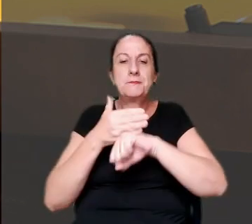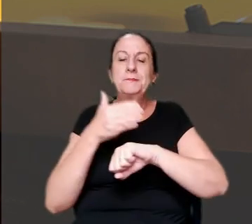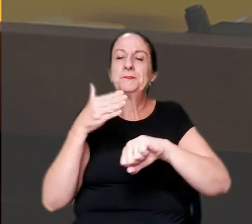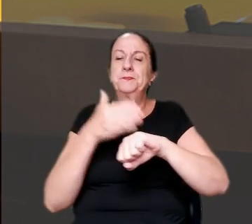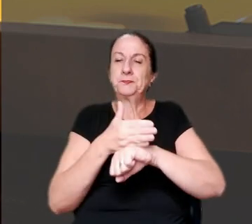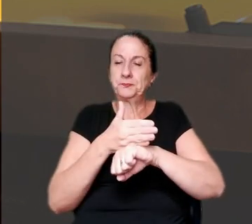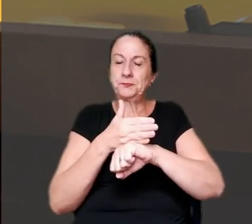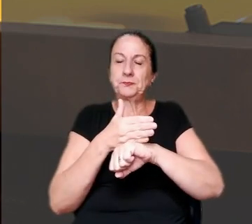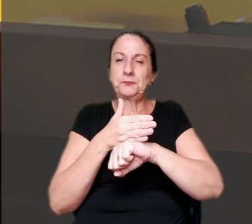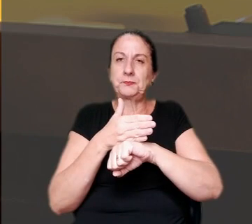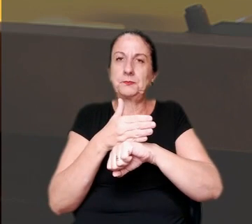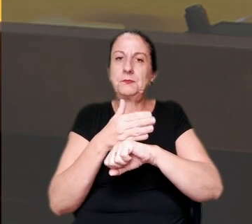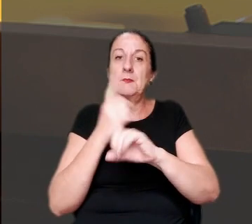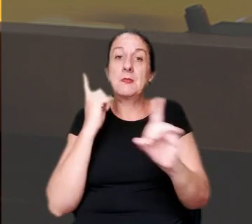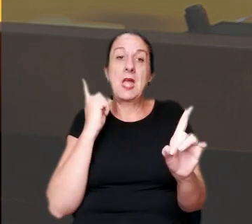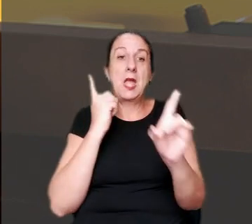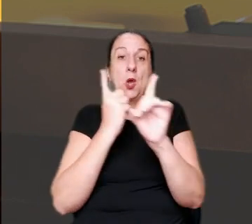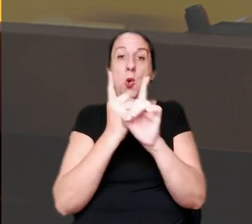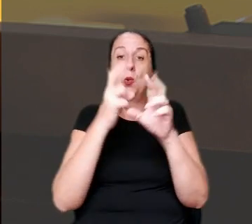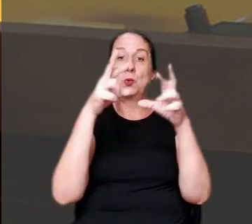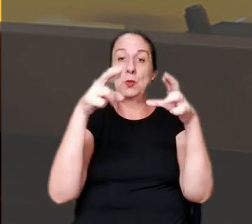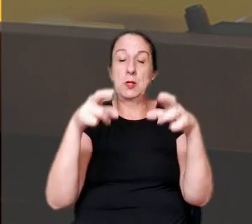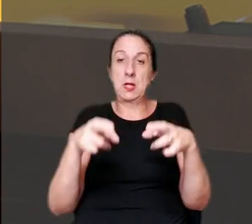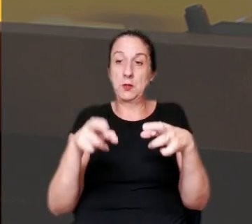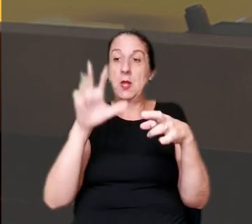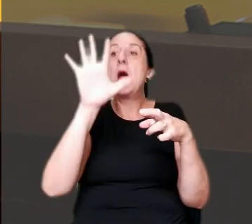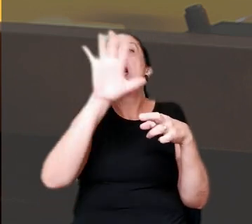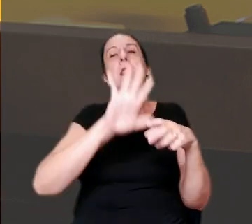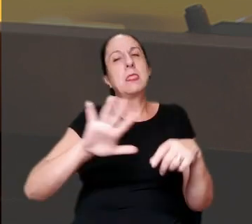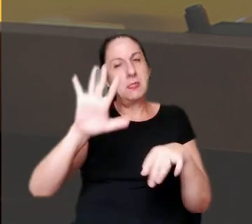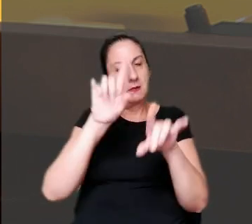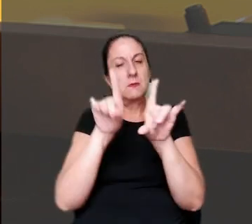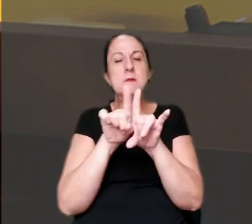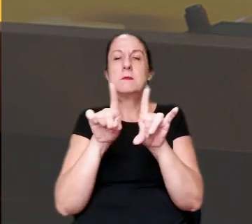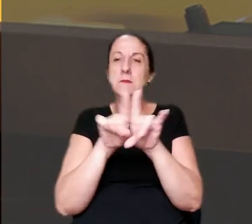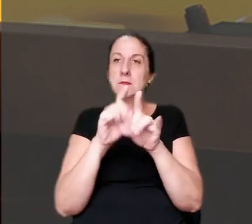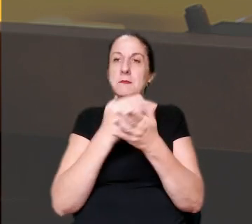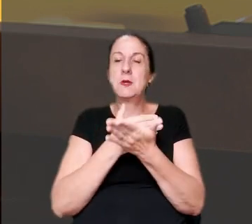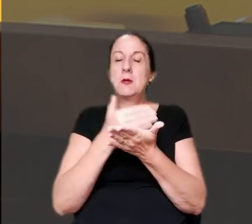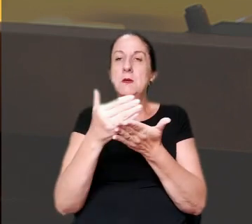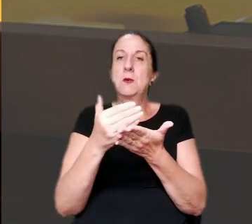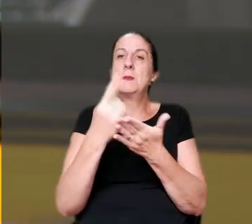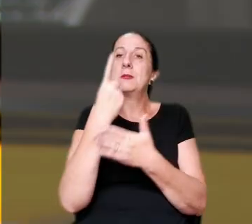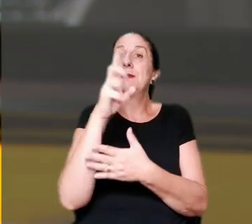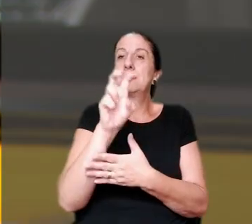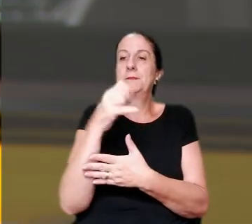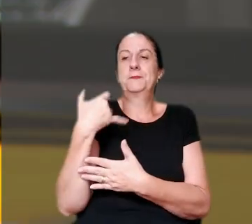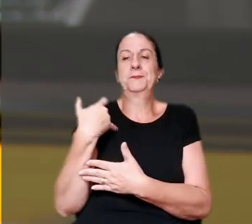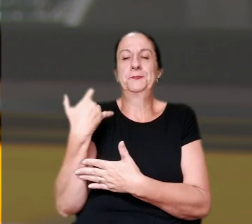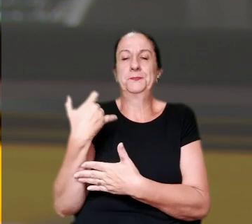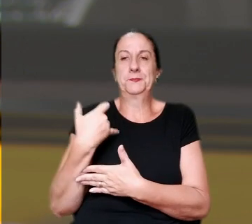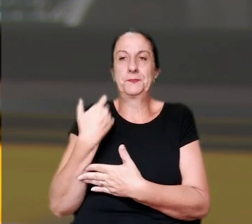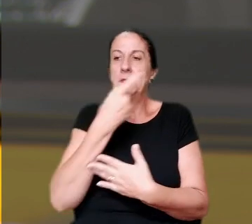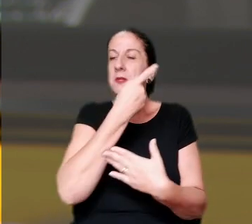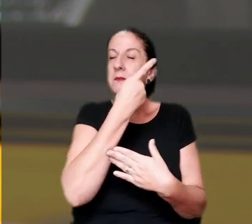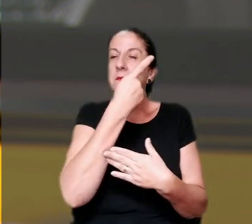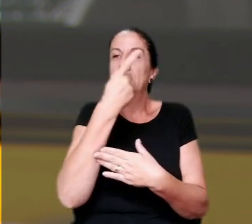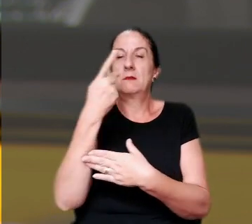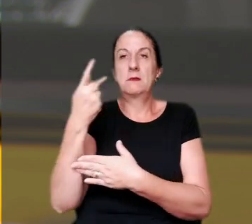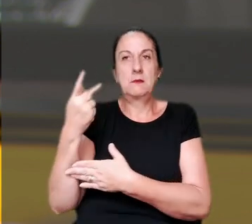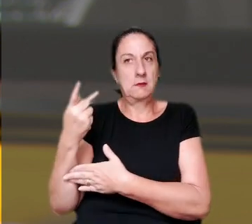pelo Brasil, participando dos encontros regionais e nacionais. Comecei desde os 15